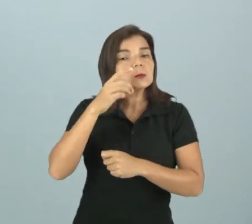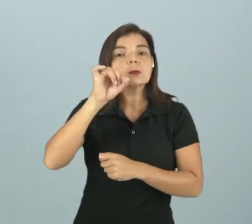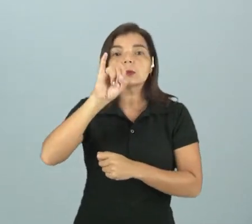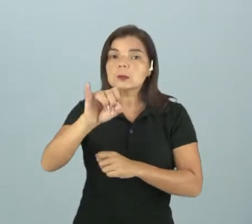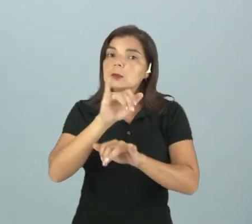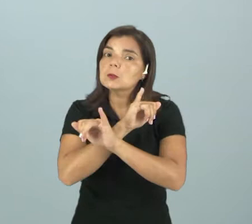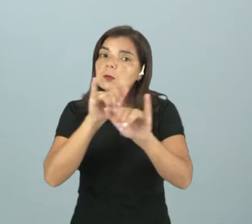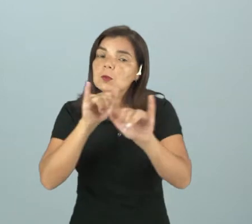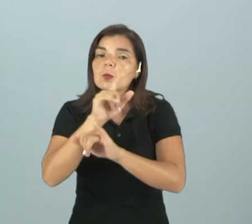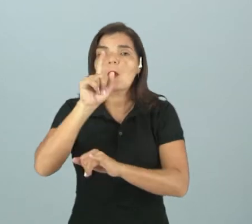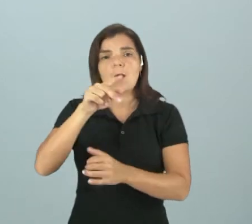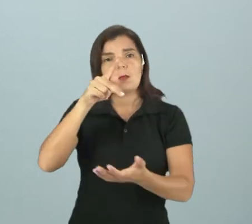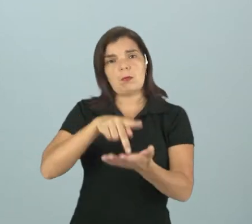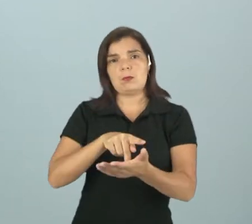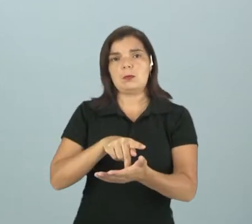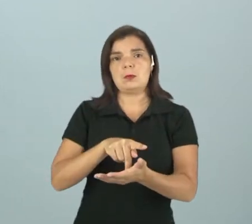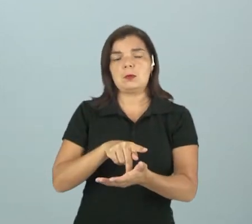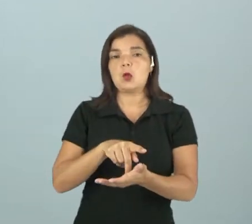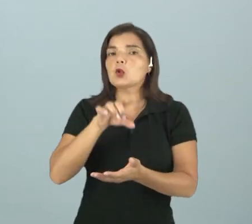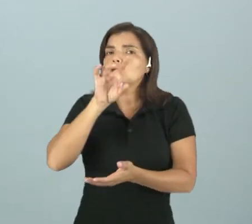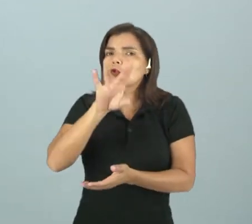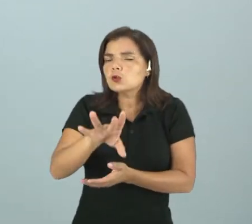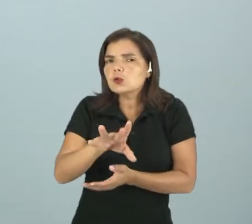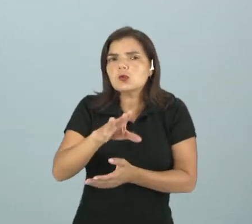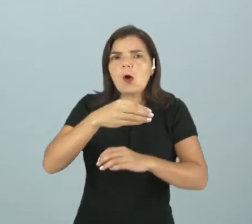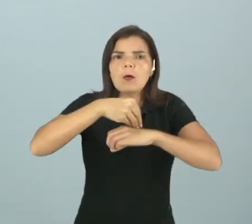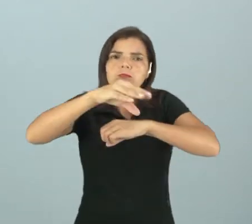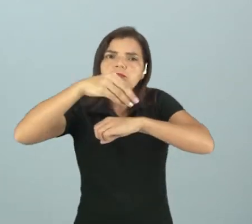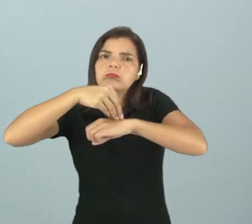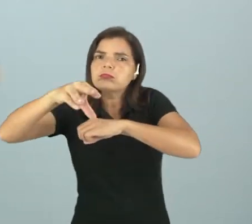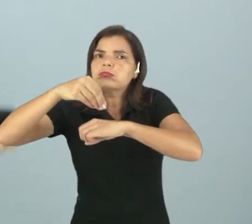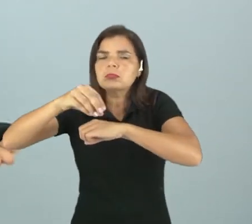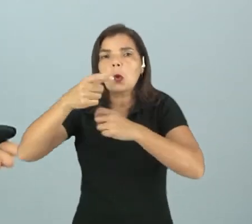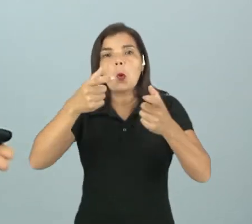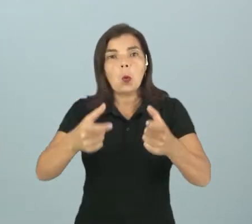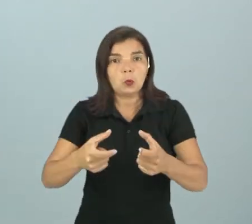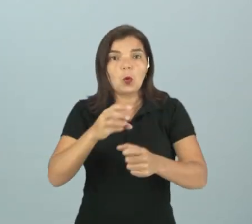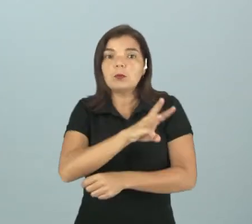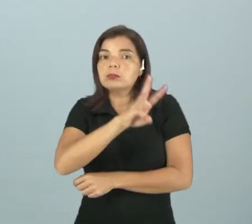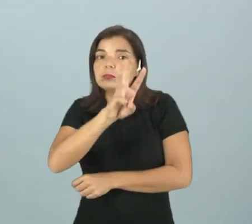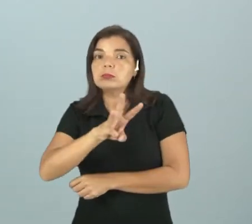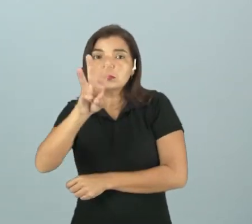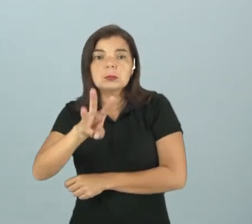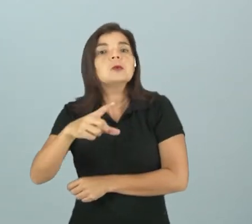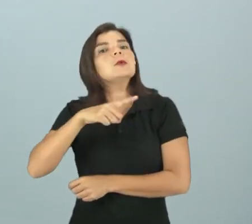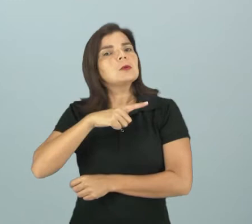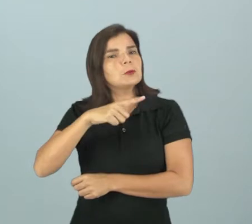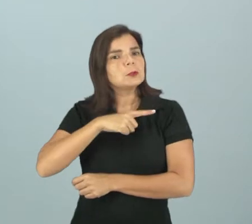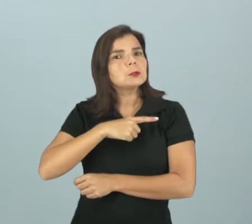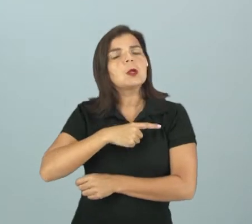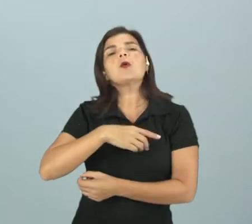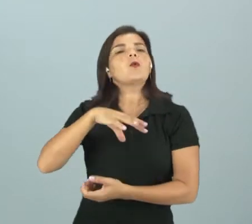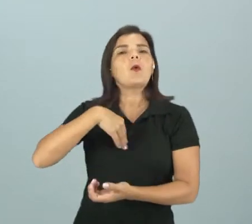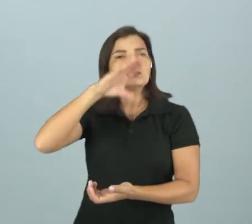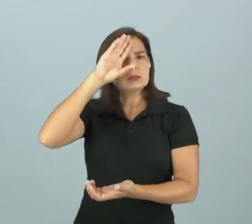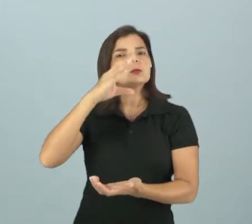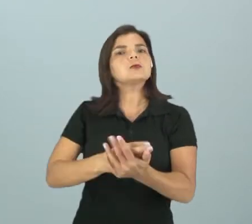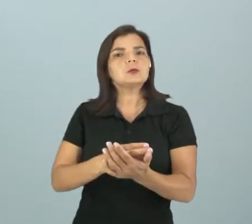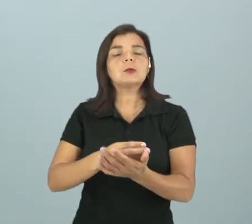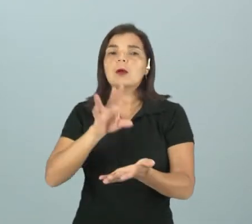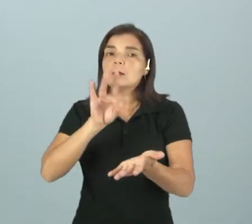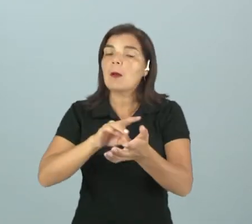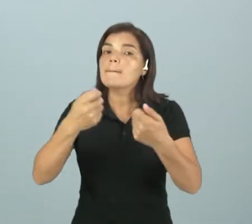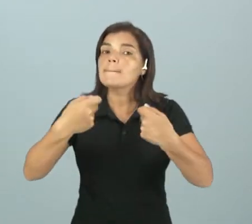se as informações são verdadeiras. Não é porque está sendo veiculado em determinado site que você vai tomar aquilo como verdade.